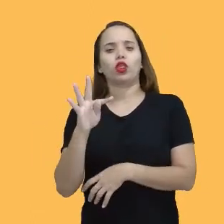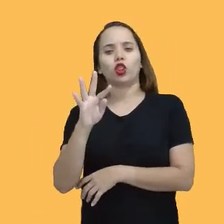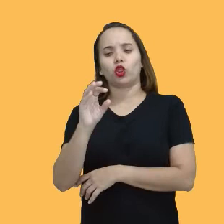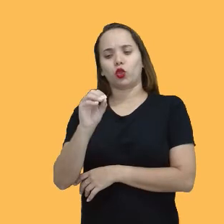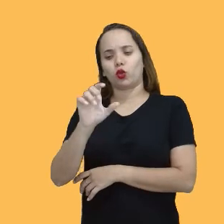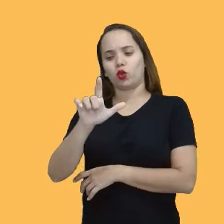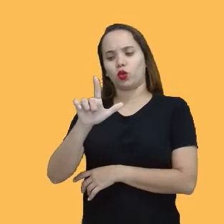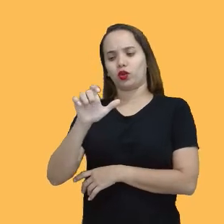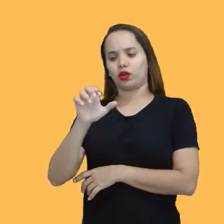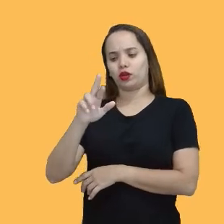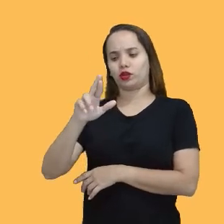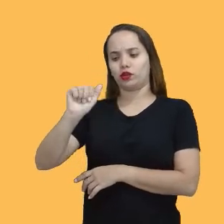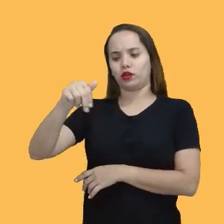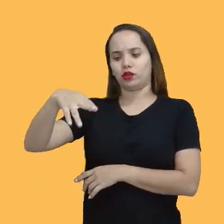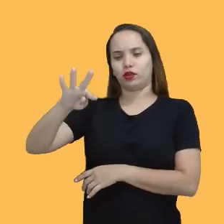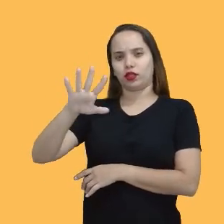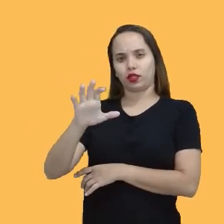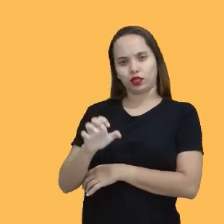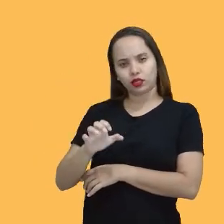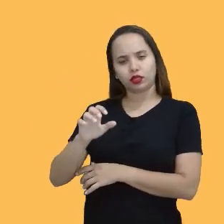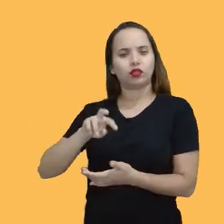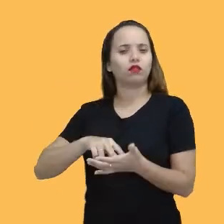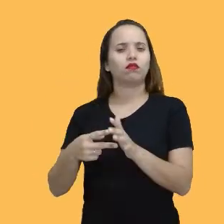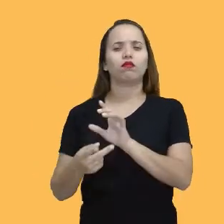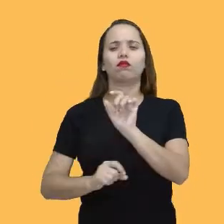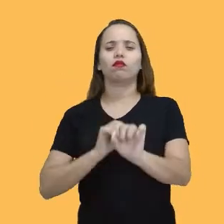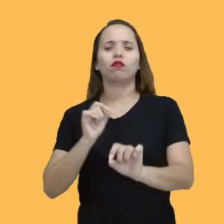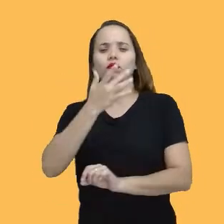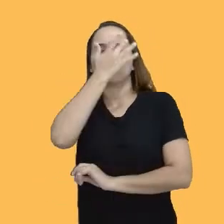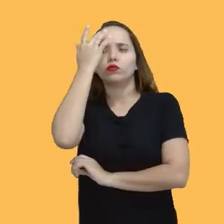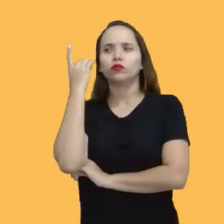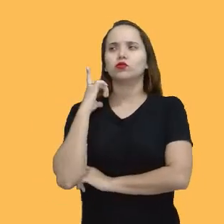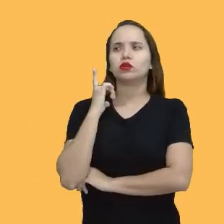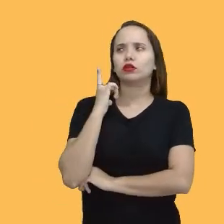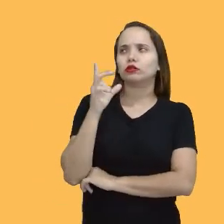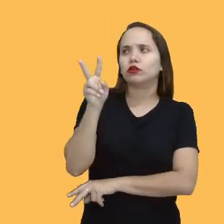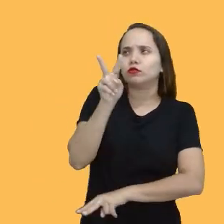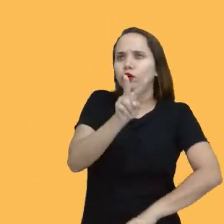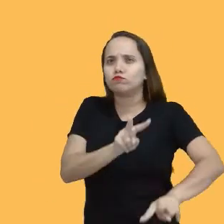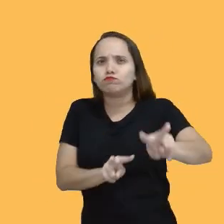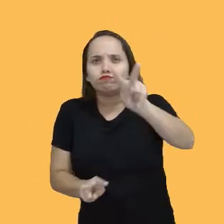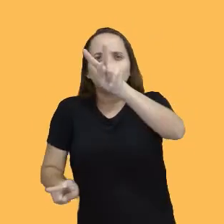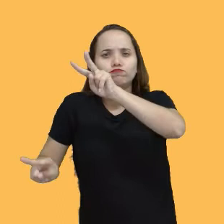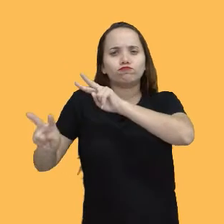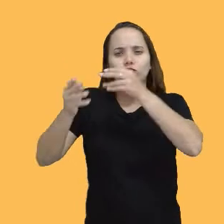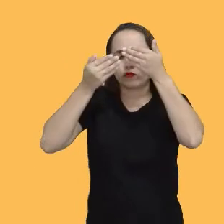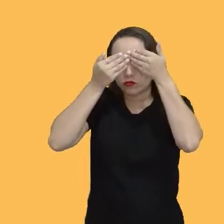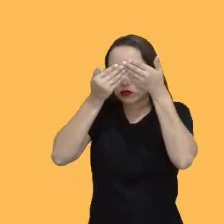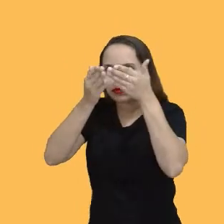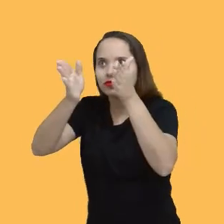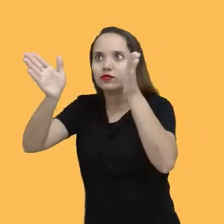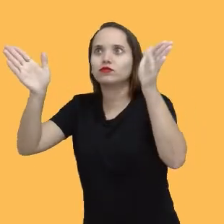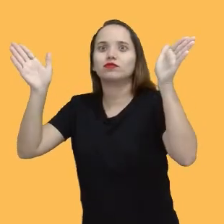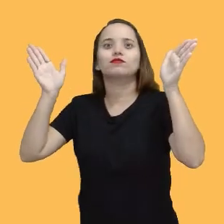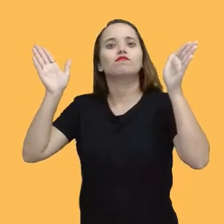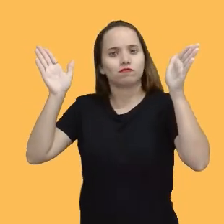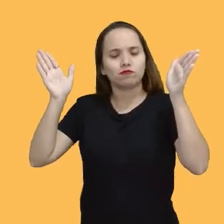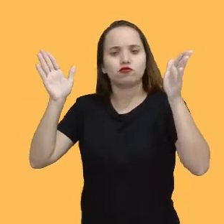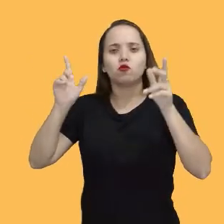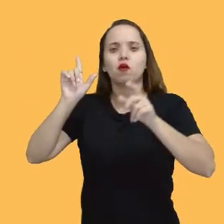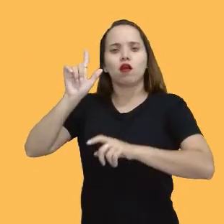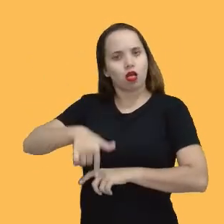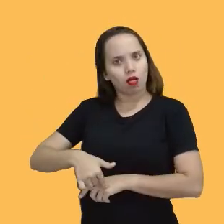Então, a pessoa que tem uma visão mais ampla, uma visão mais aberta, ela se torna